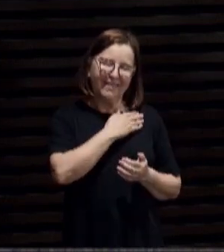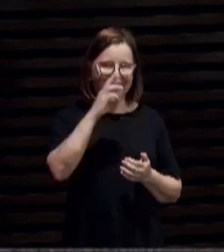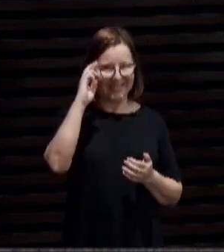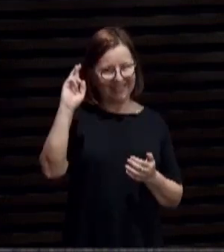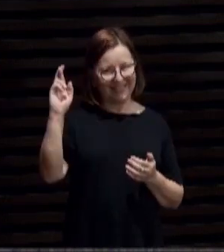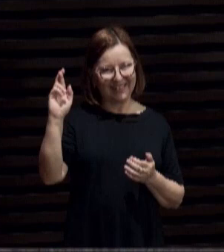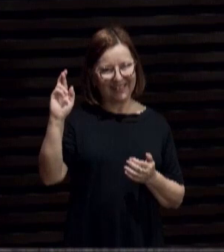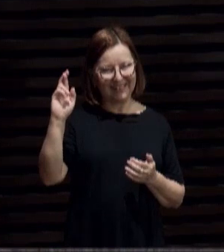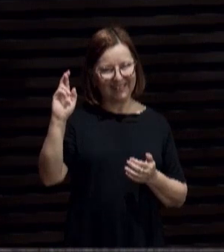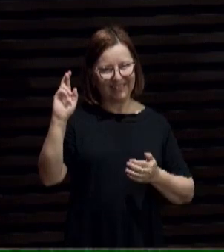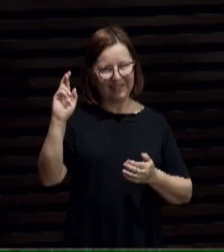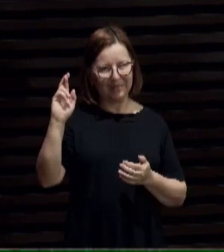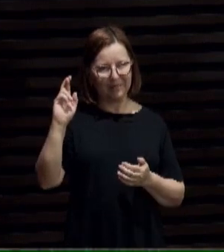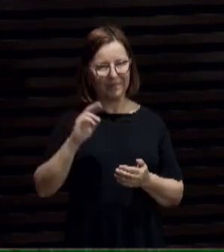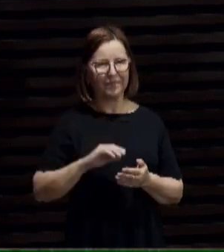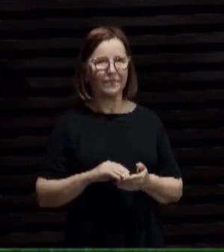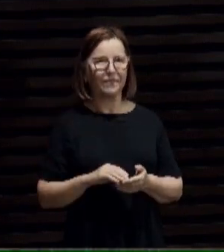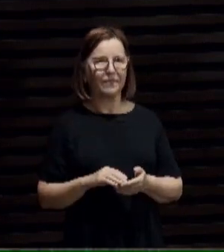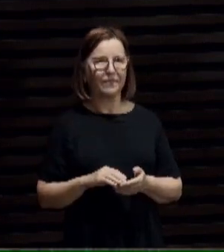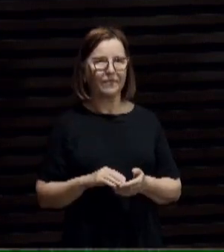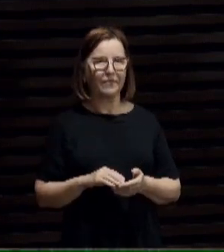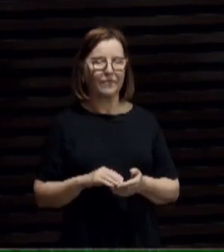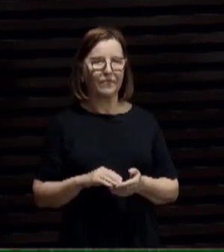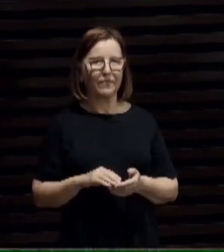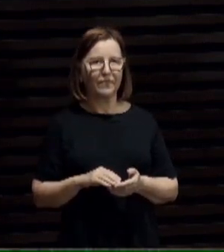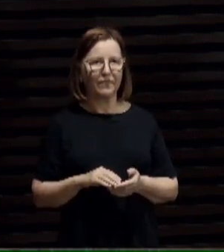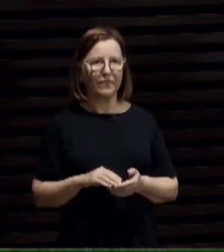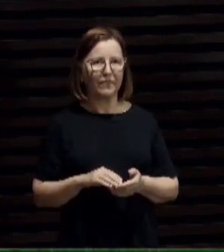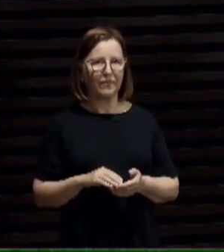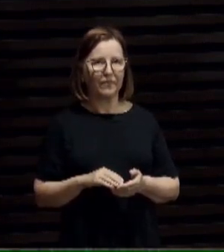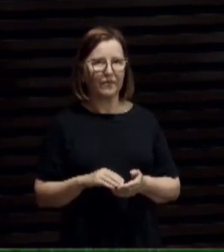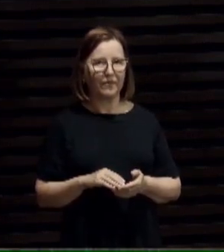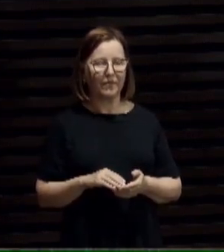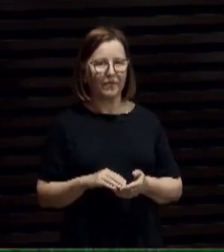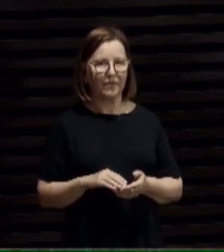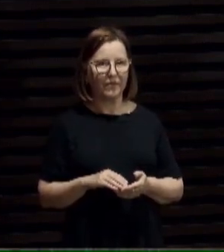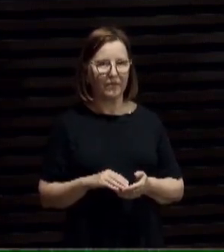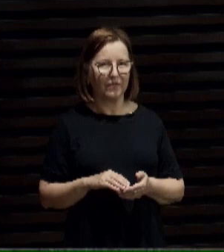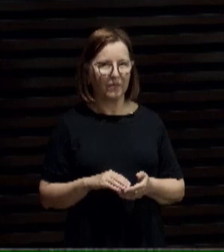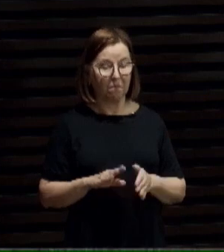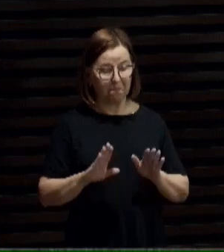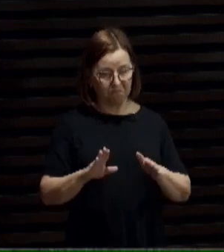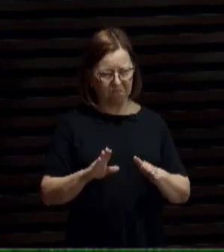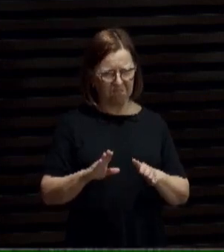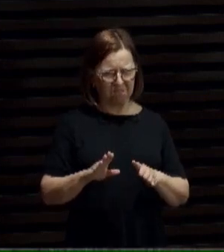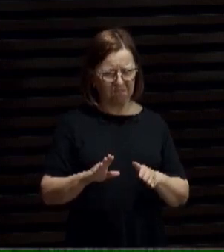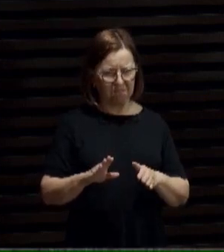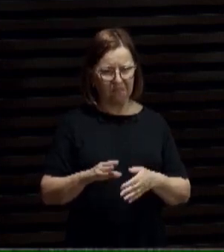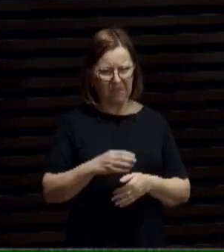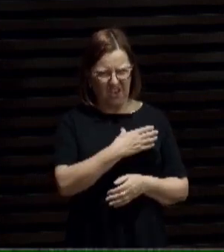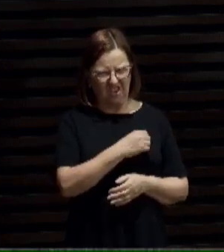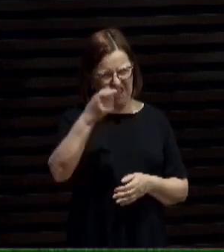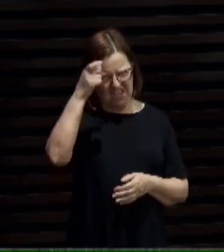E ele tinha muita intimidade, a ponto desses filhos de Belial dizerem que Jesus